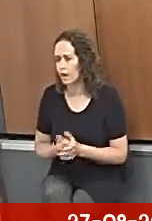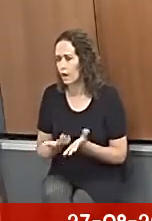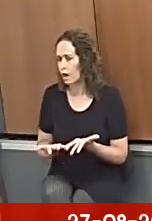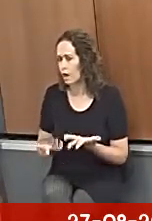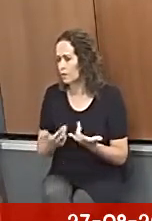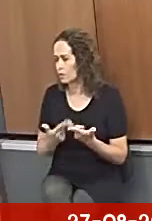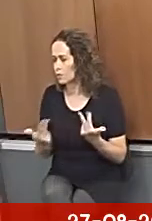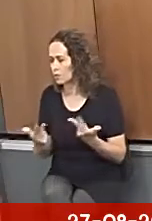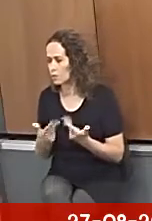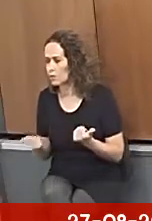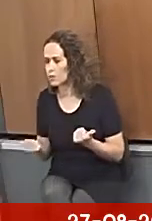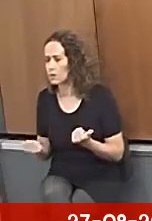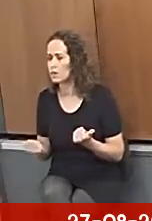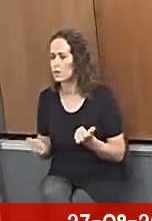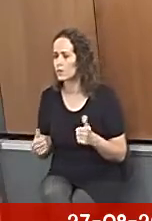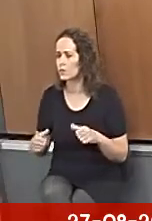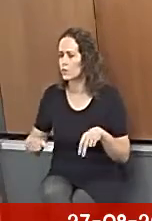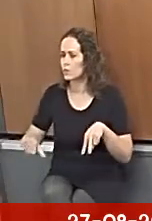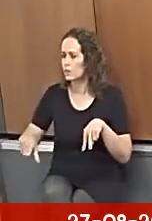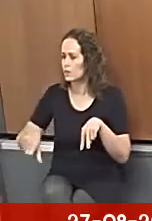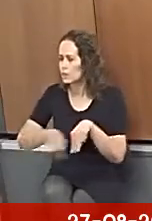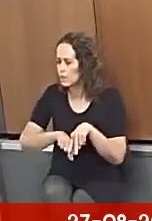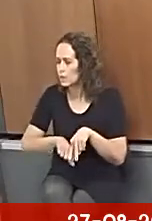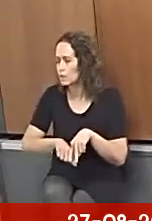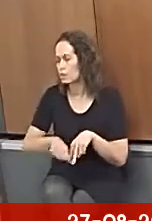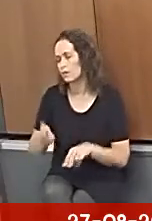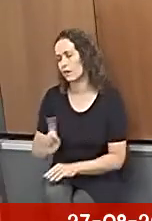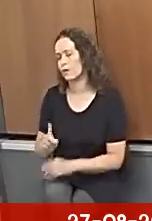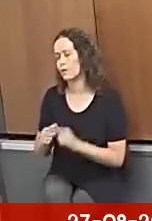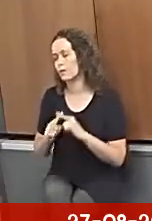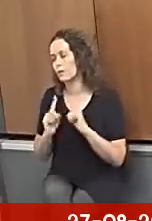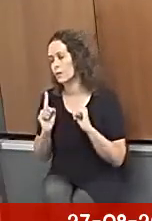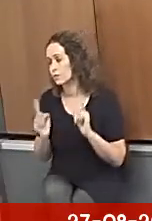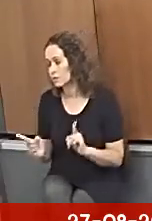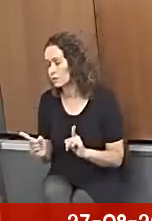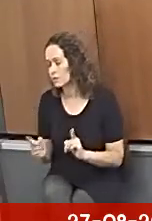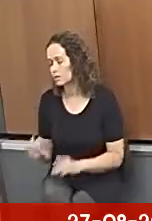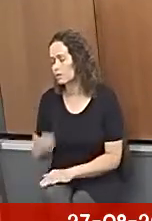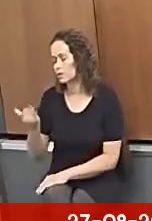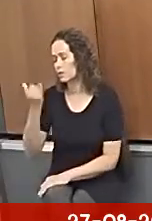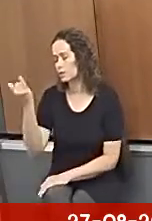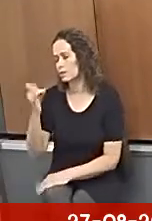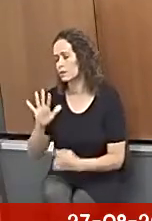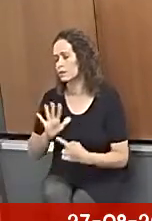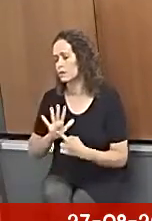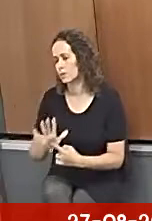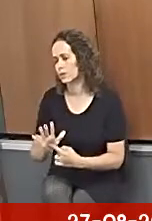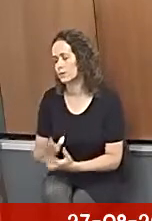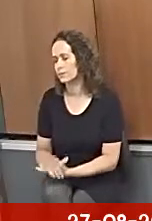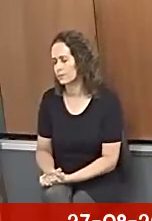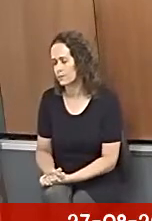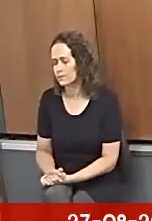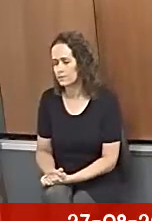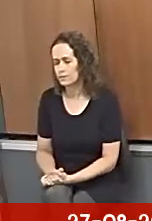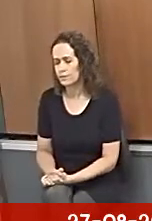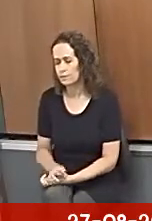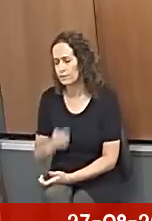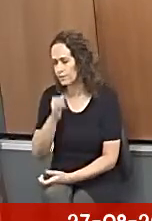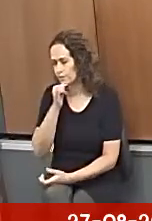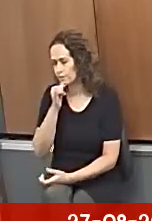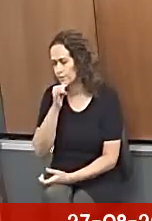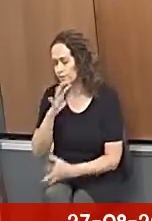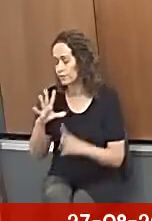criminoso nem as infeliz ocorrido então acho que isso é importante dizer isso né ah eu tenho na minha